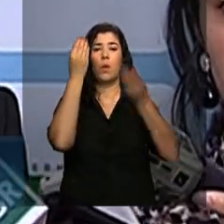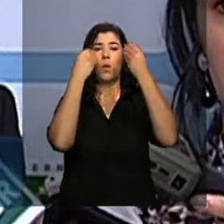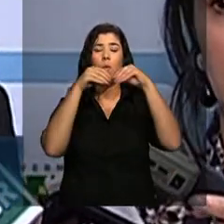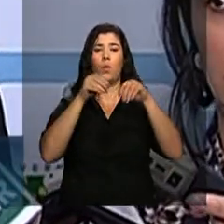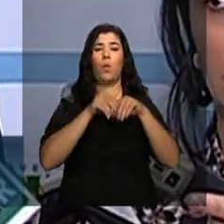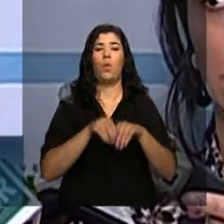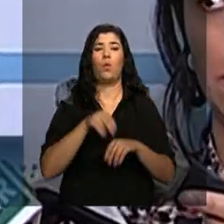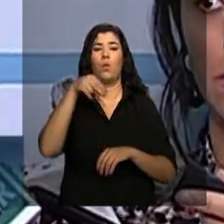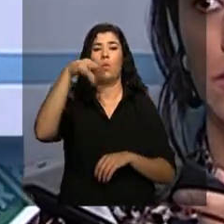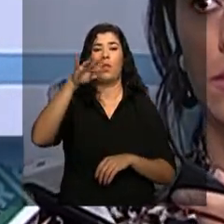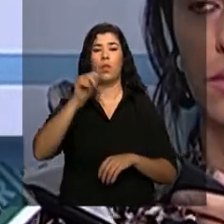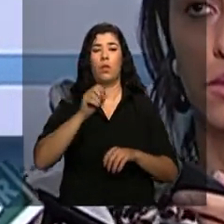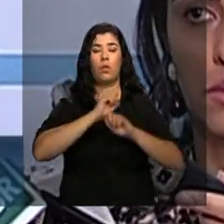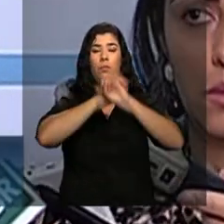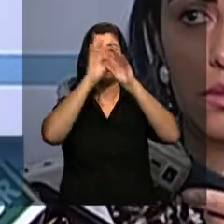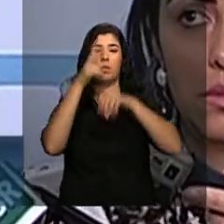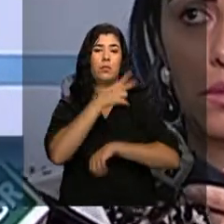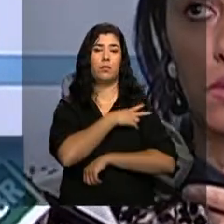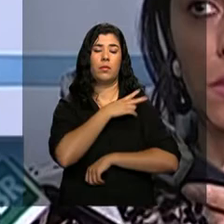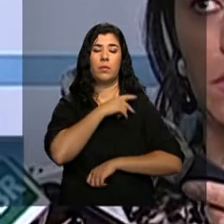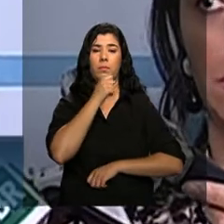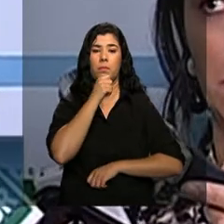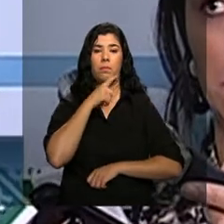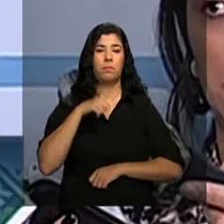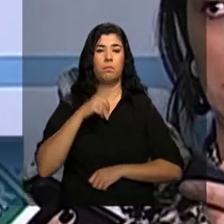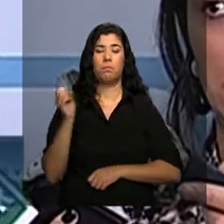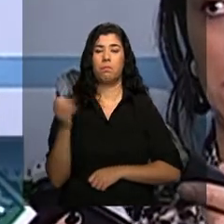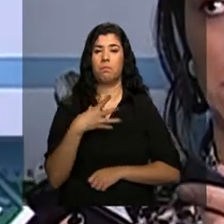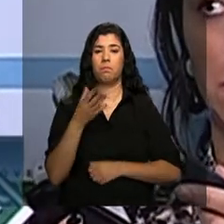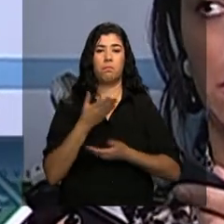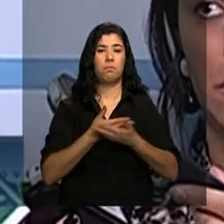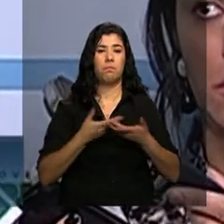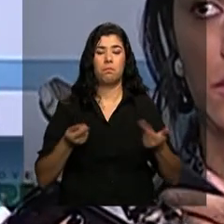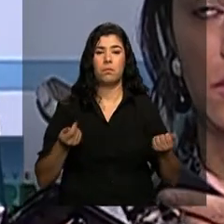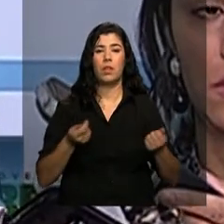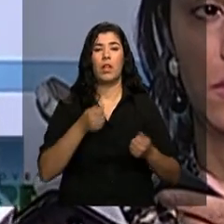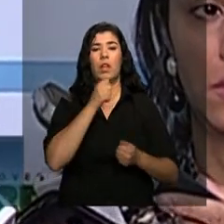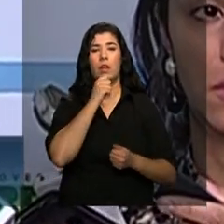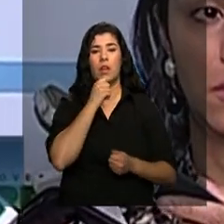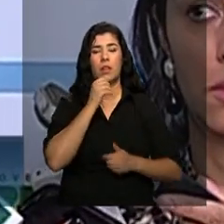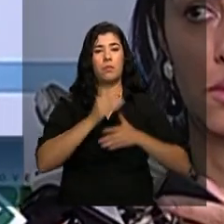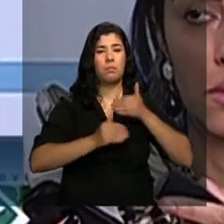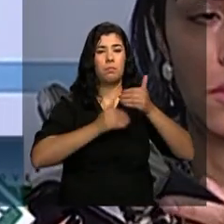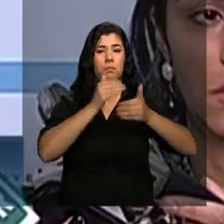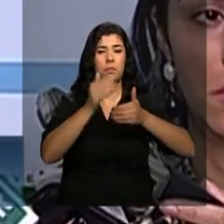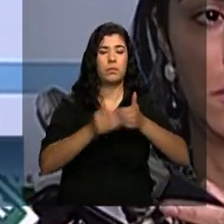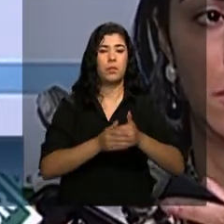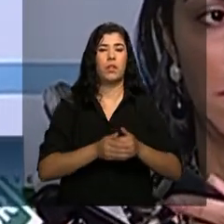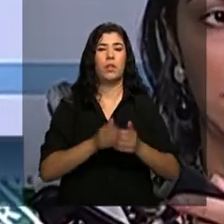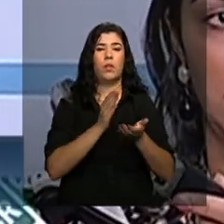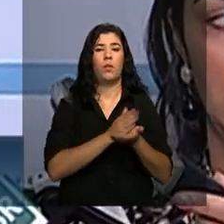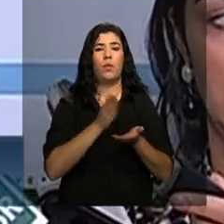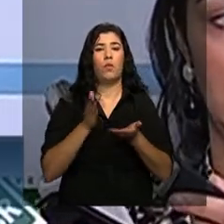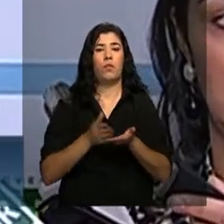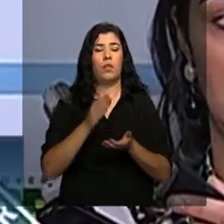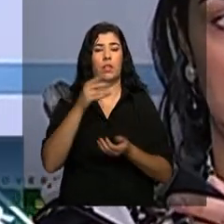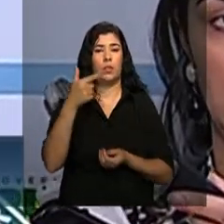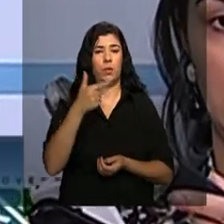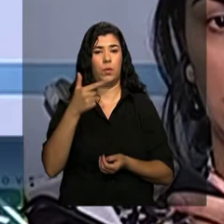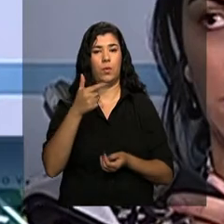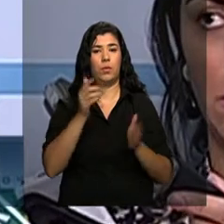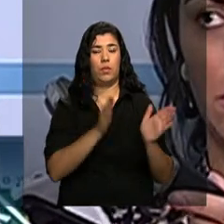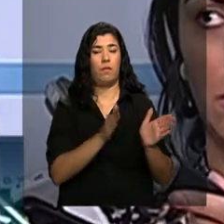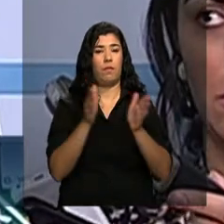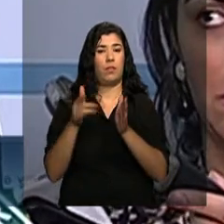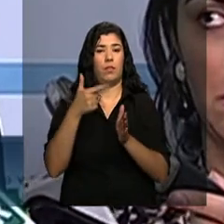Anvisa que coloca isso, e dali para lá eu não tive mais nenhuma novidade. Ou seja, eles estão terminando ainda a fase 2, parece que até o final de junho, julho, devem